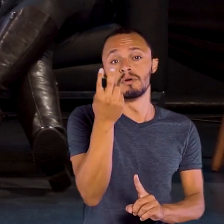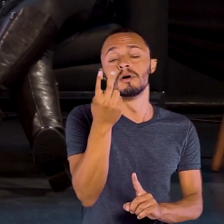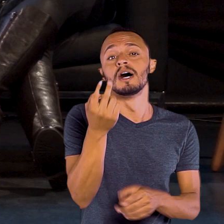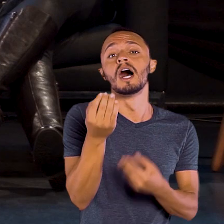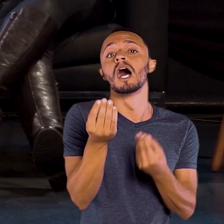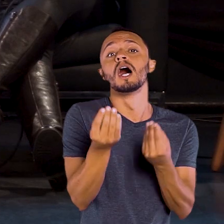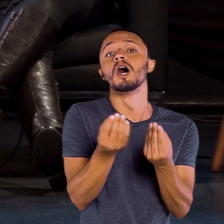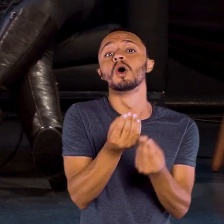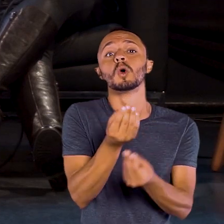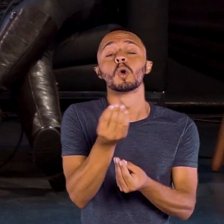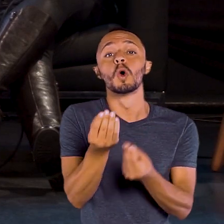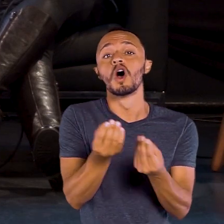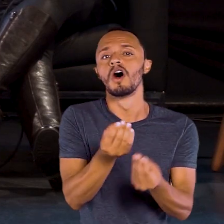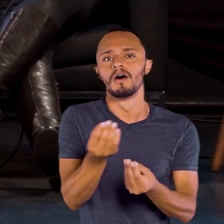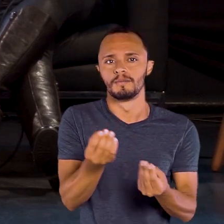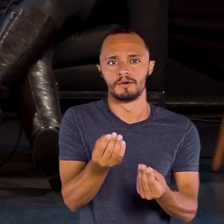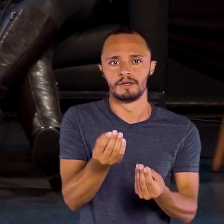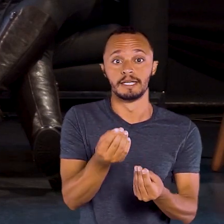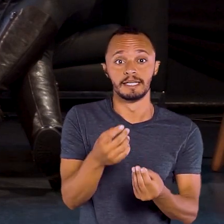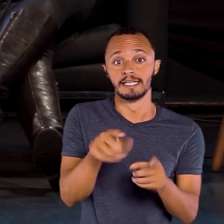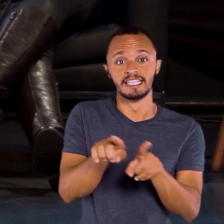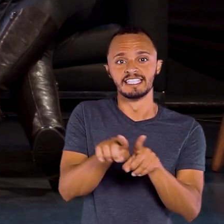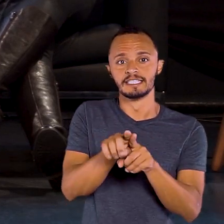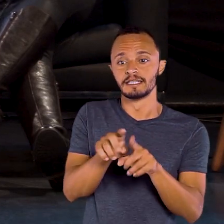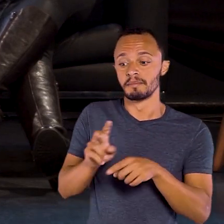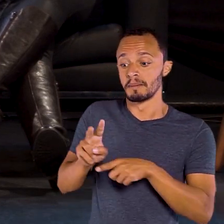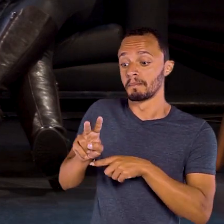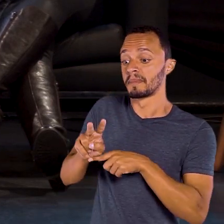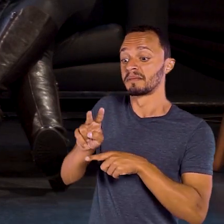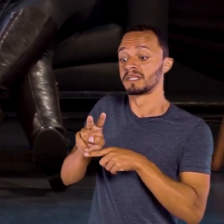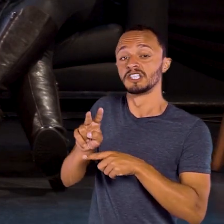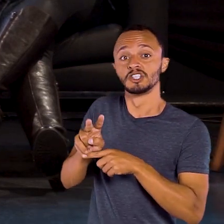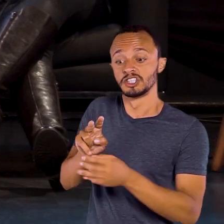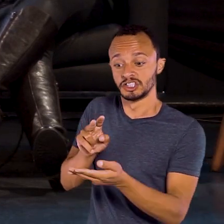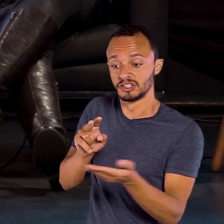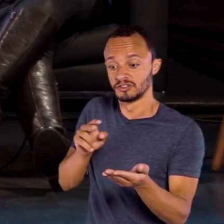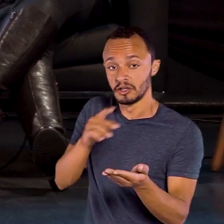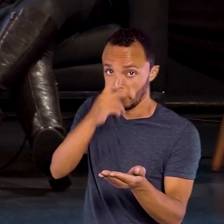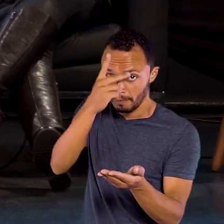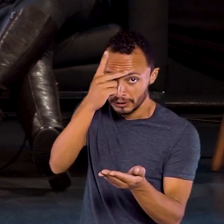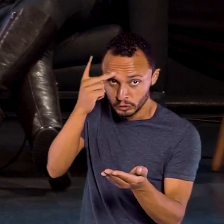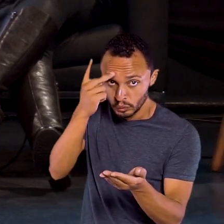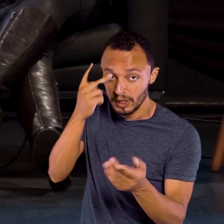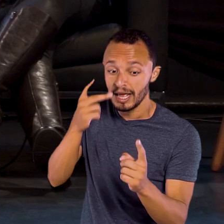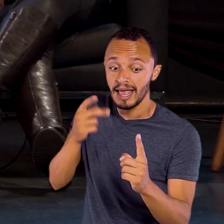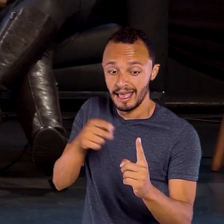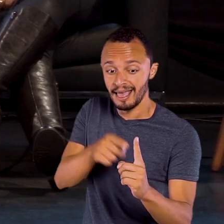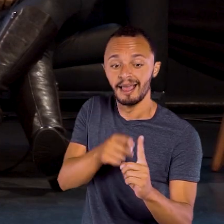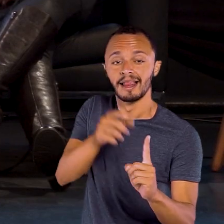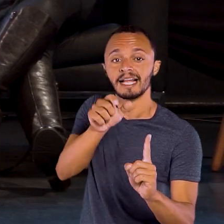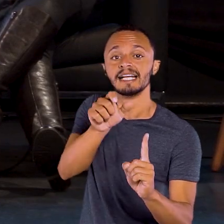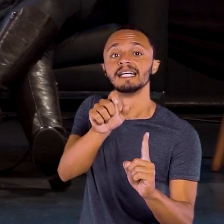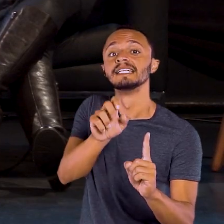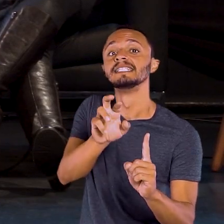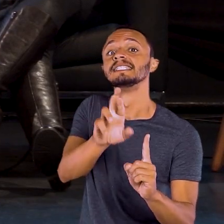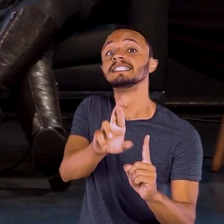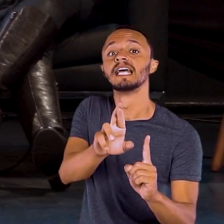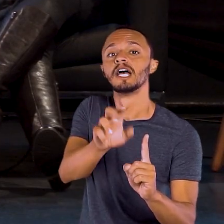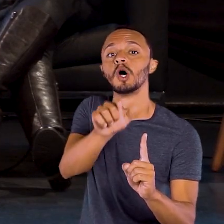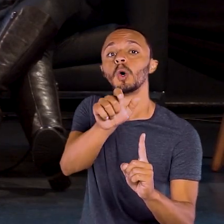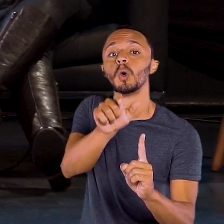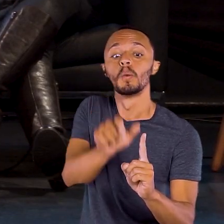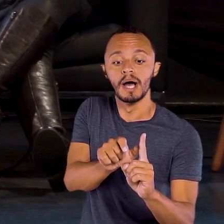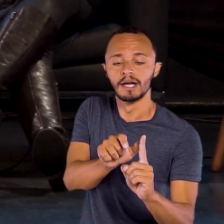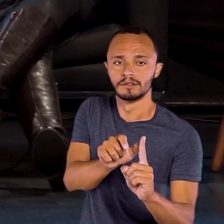outros aspectos dessas pessoas que são seres humanos. Então, eu acho que a voz é muito importante. Eu sempre